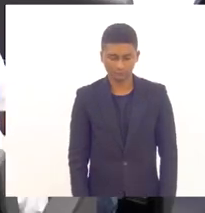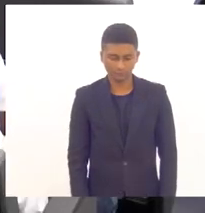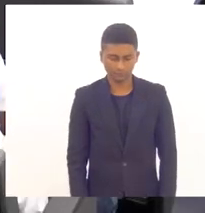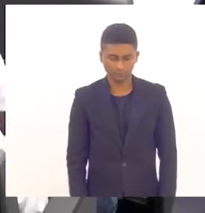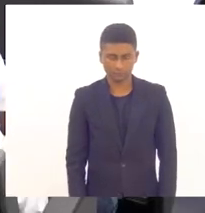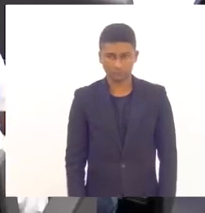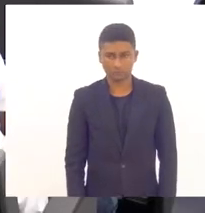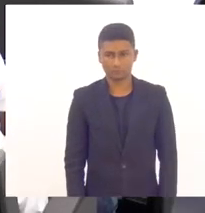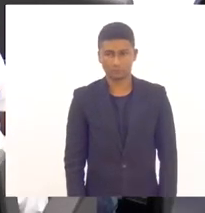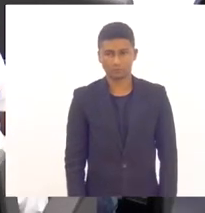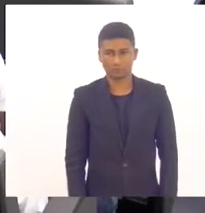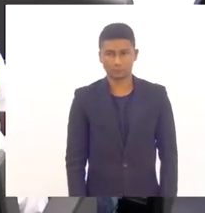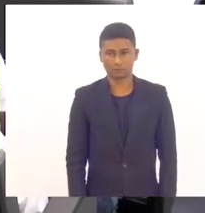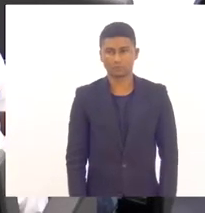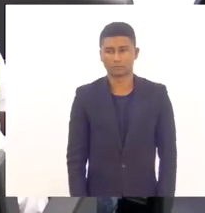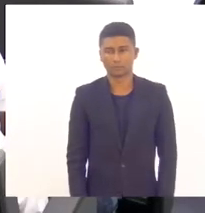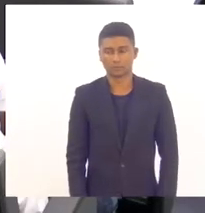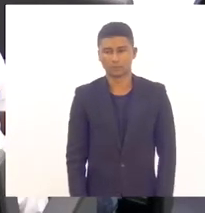Só um instante.